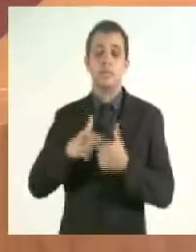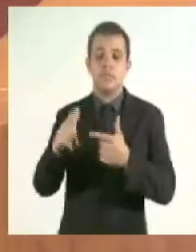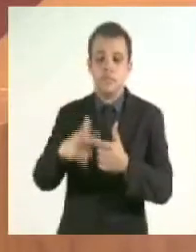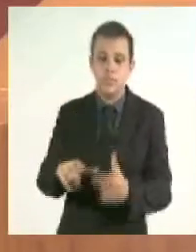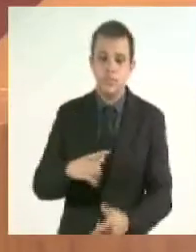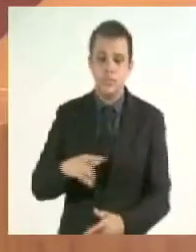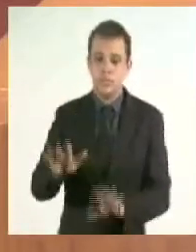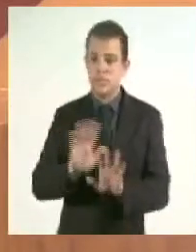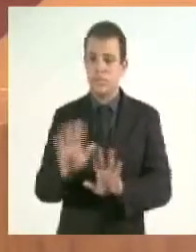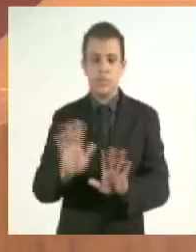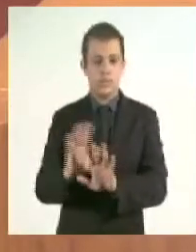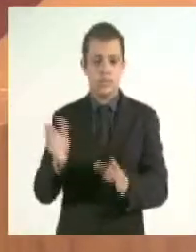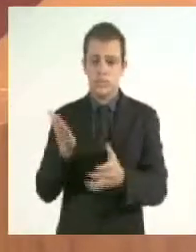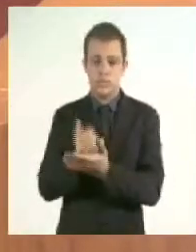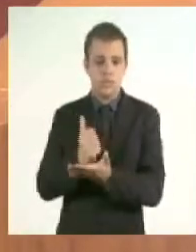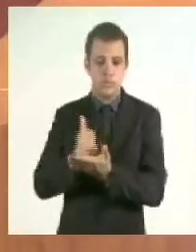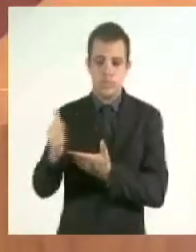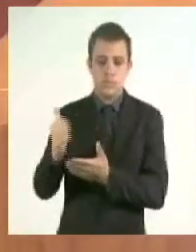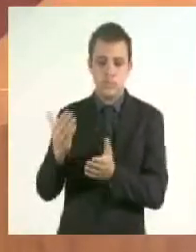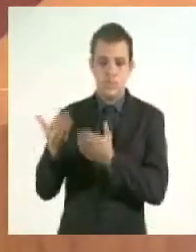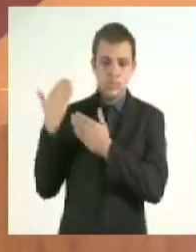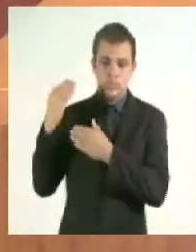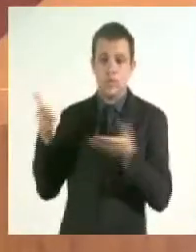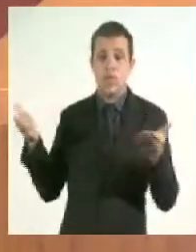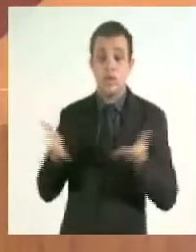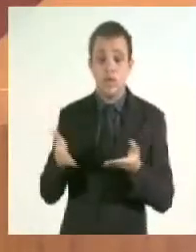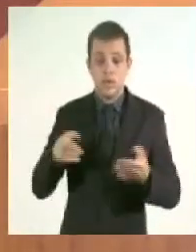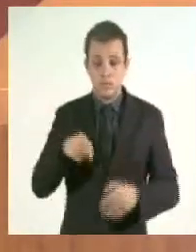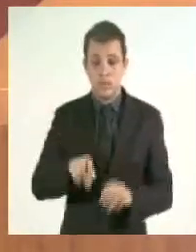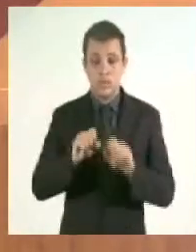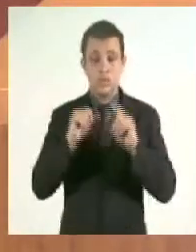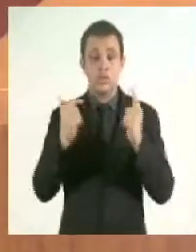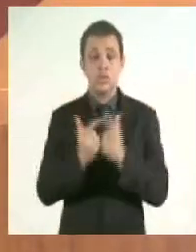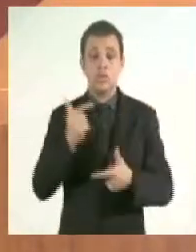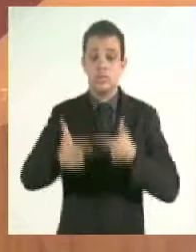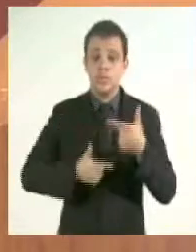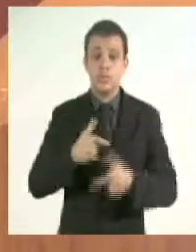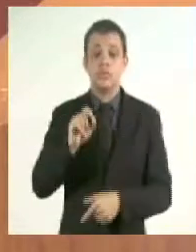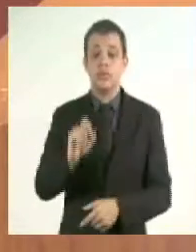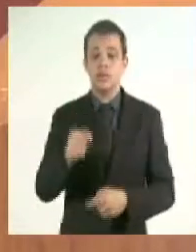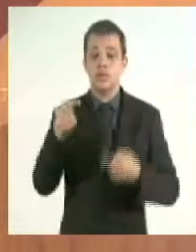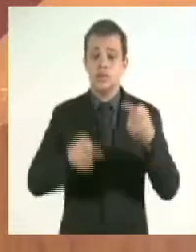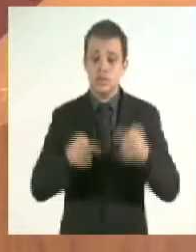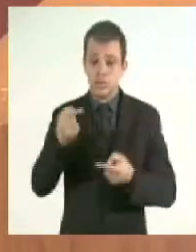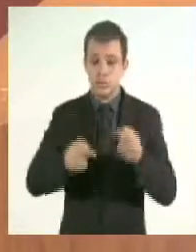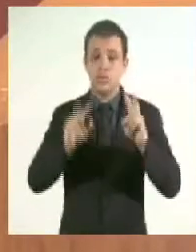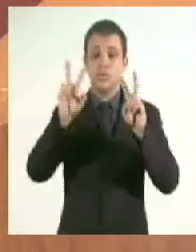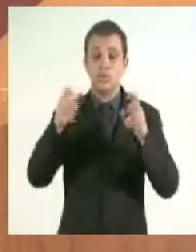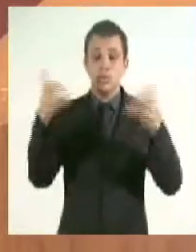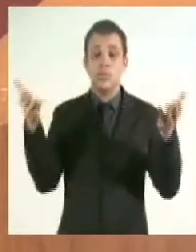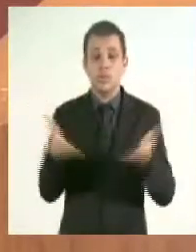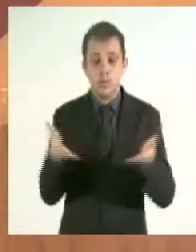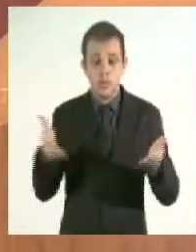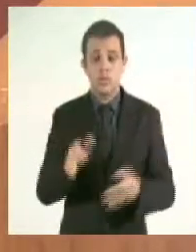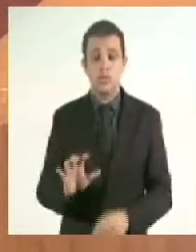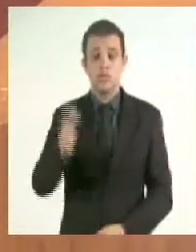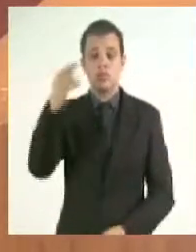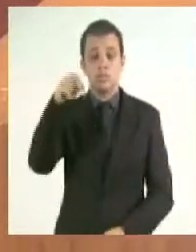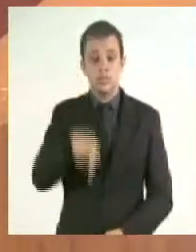não é função desta casa discutir o governo passado. A função dessa casa é discutir o que está acontecendo aqui, agora, nesse exato